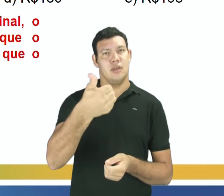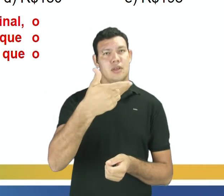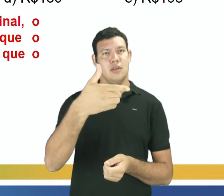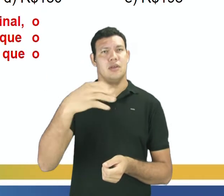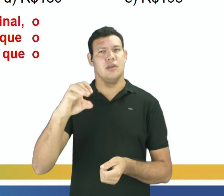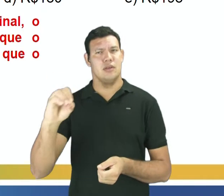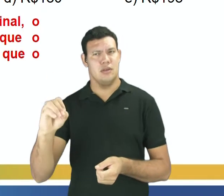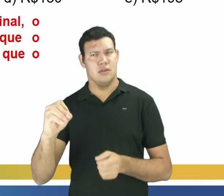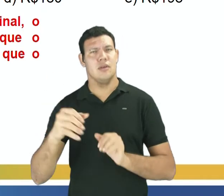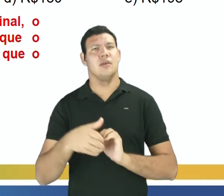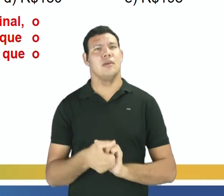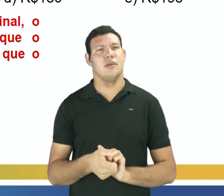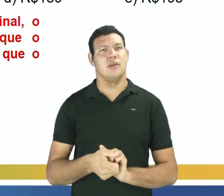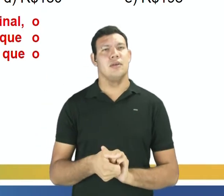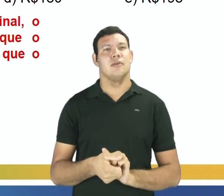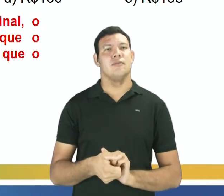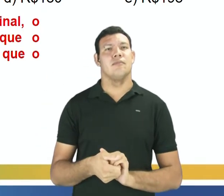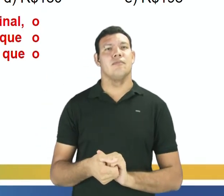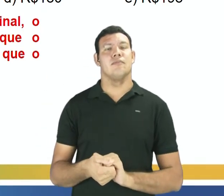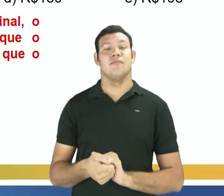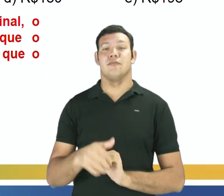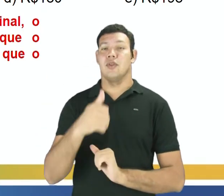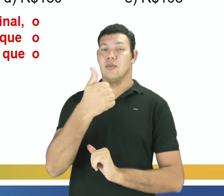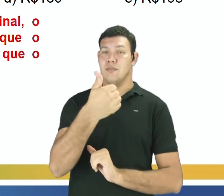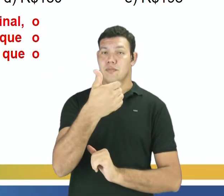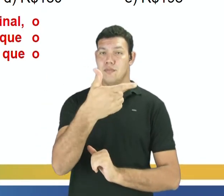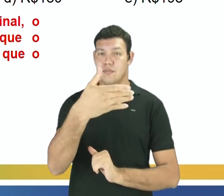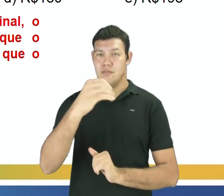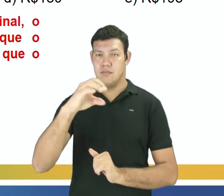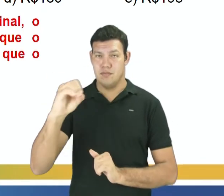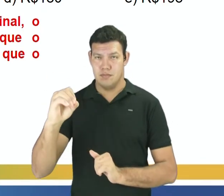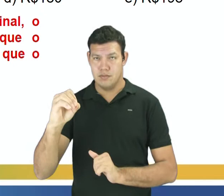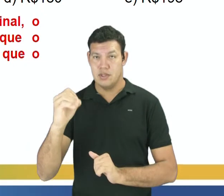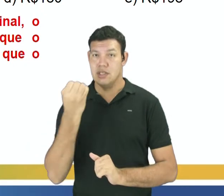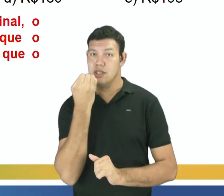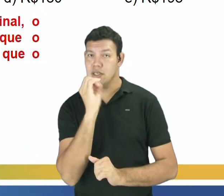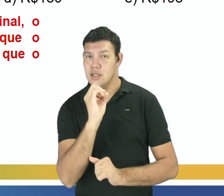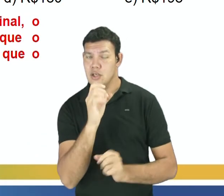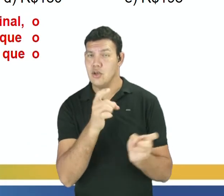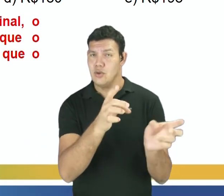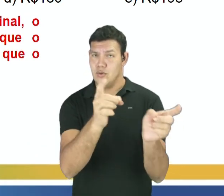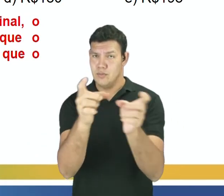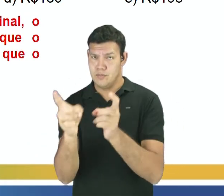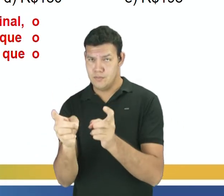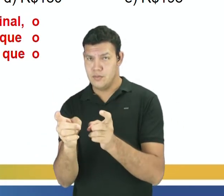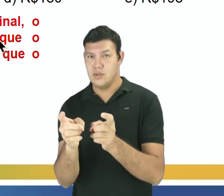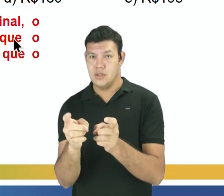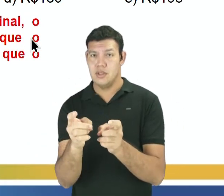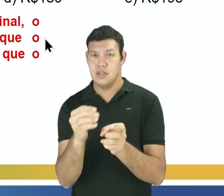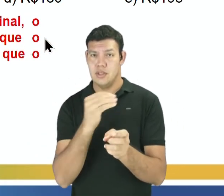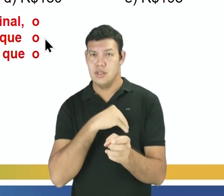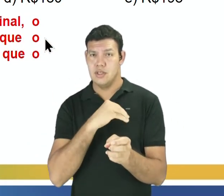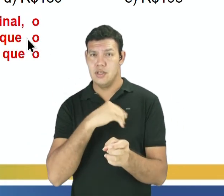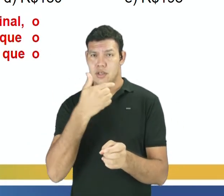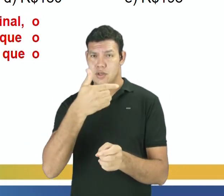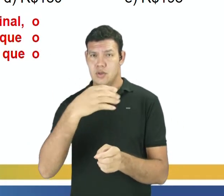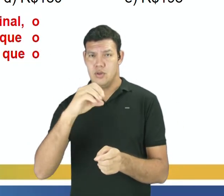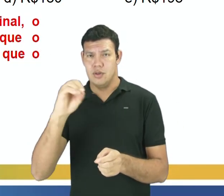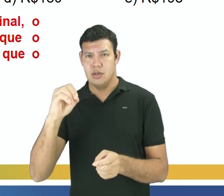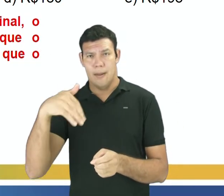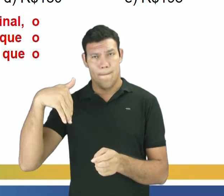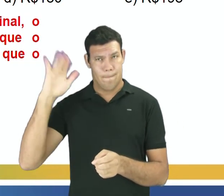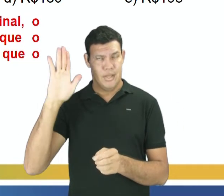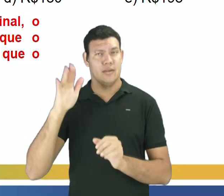200, isso vendendo 1.200, que significa que R$ 80 a mais